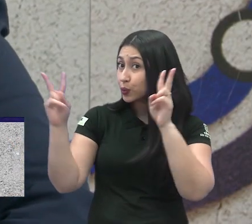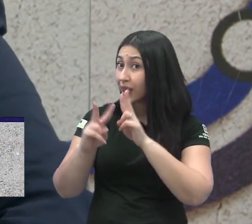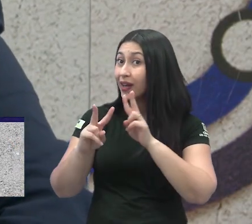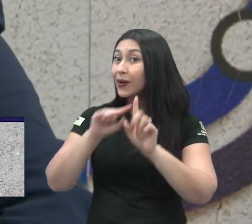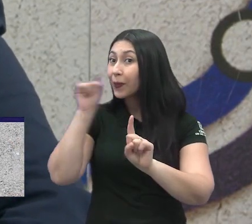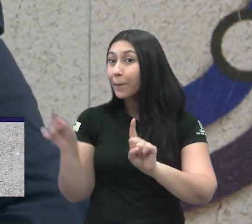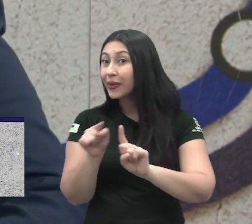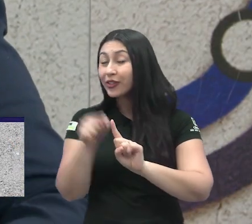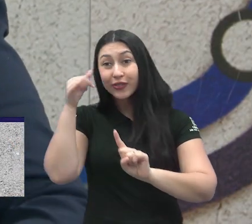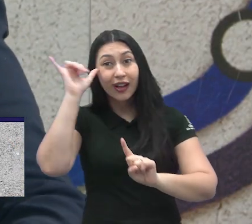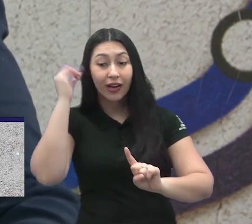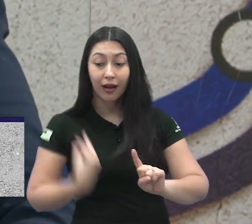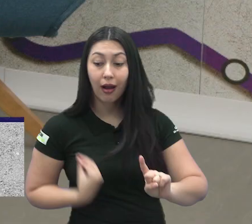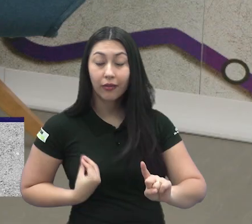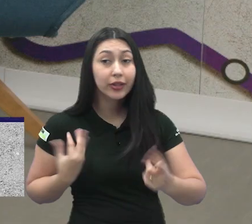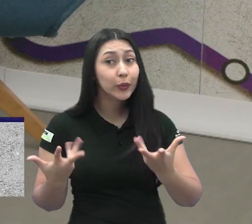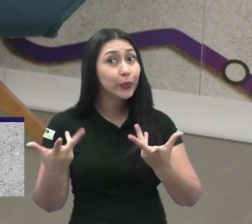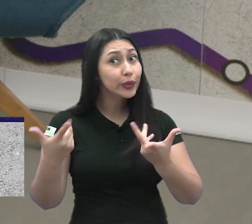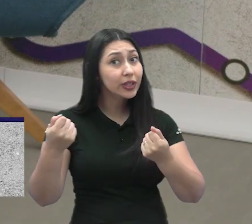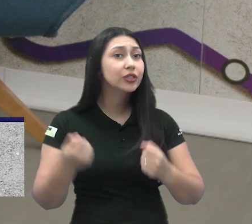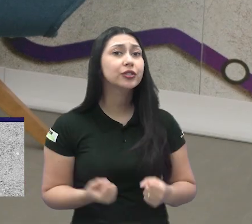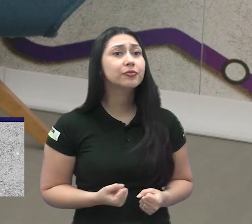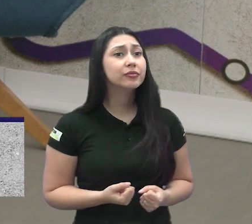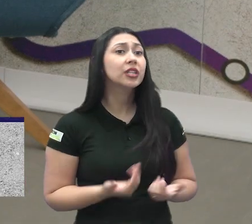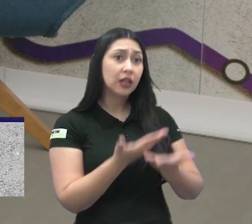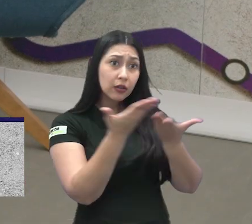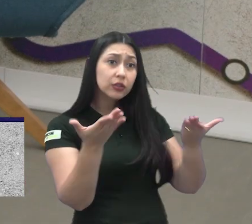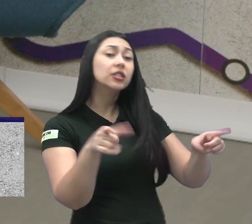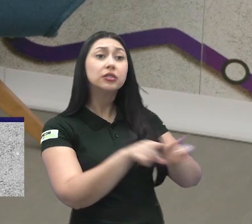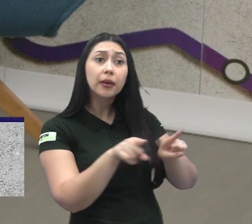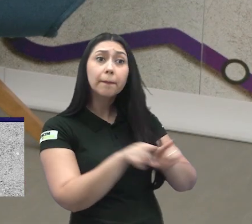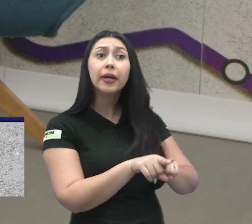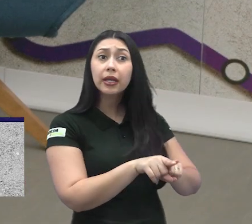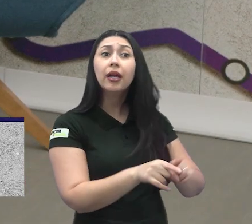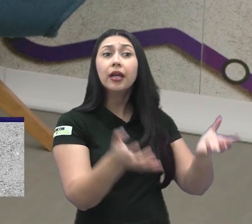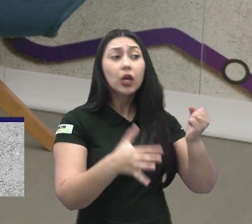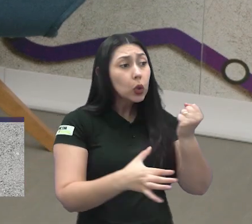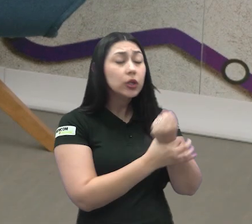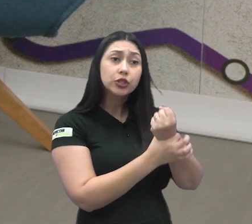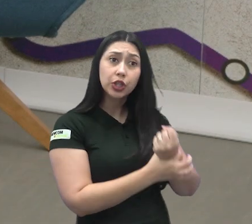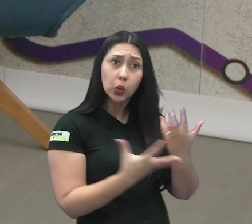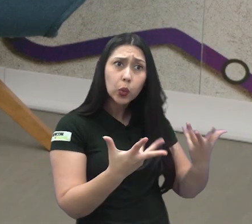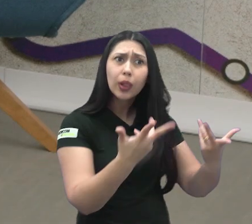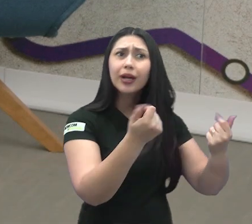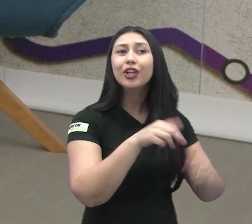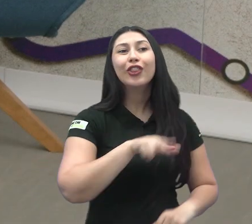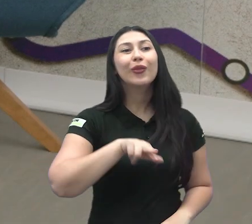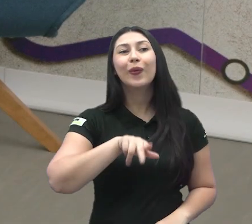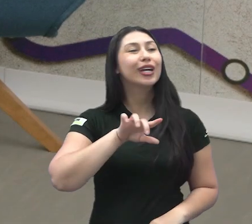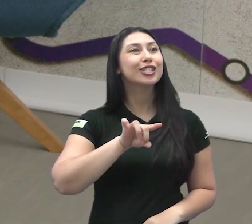o bem-estar da vaca leiteira. Onde entra o espaço de vocês, né, Bruna? Vocês estão ali para garantir a qualidade. Então, não é